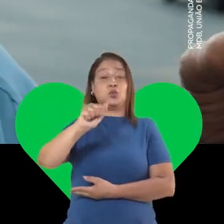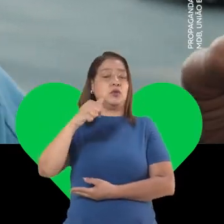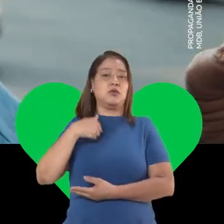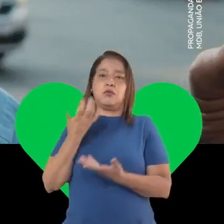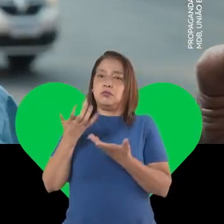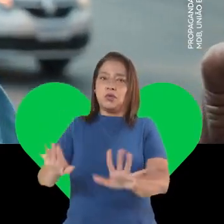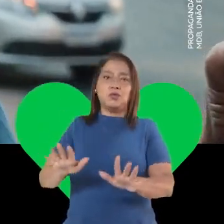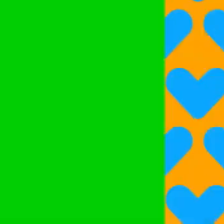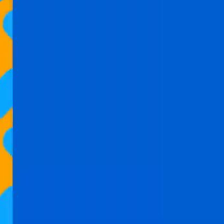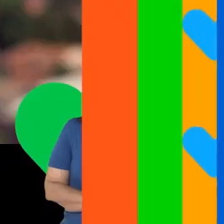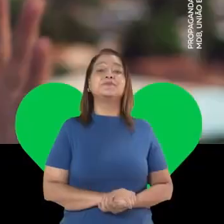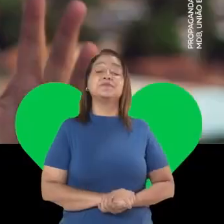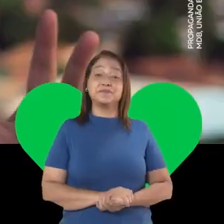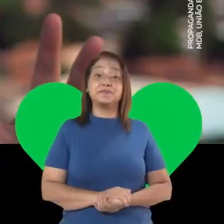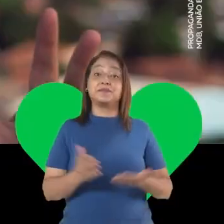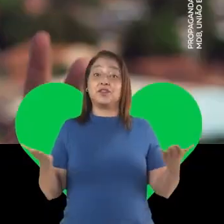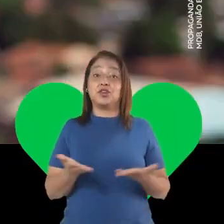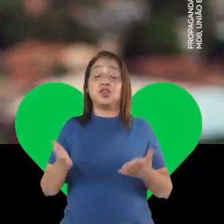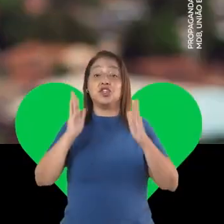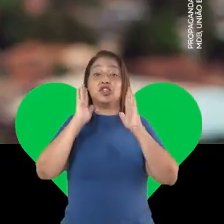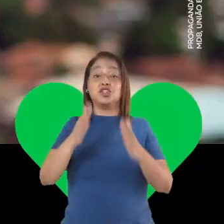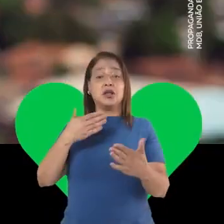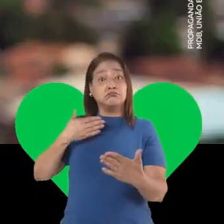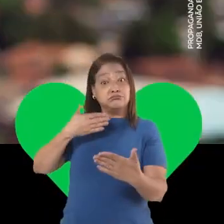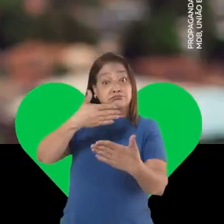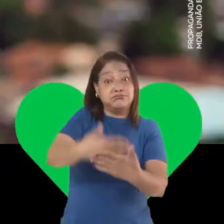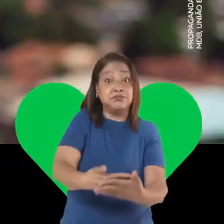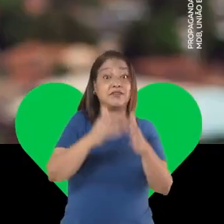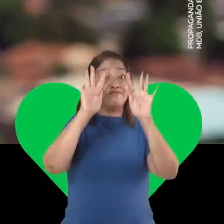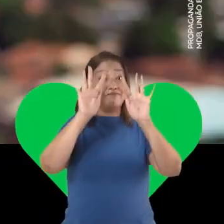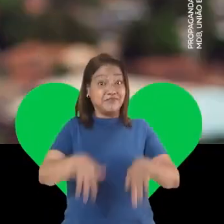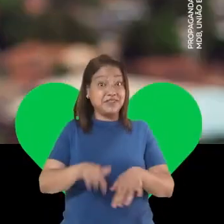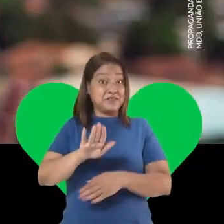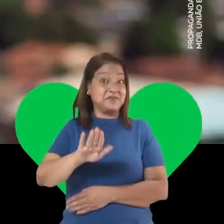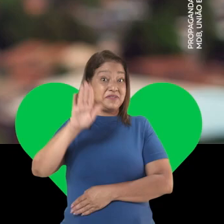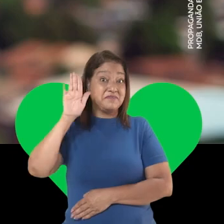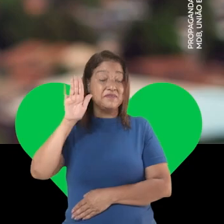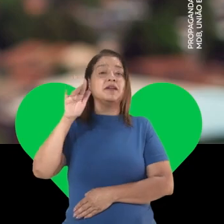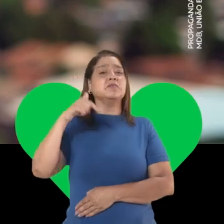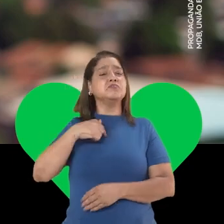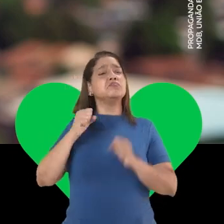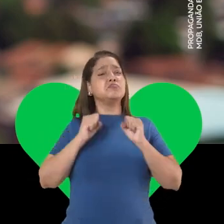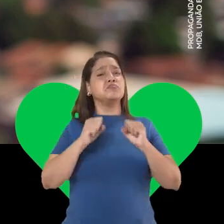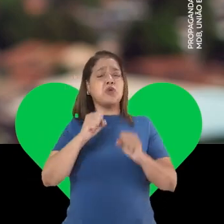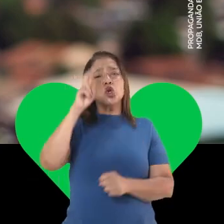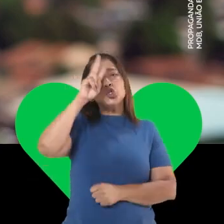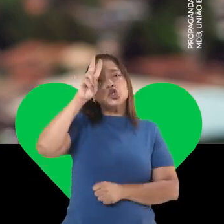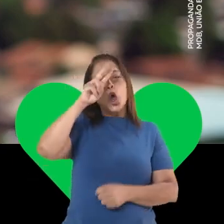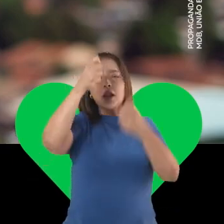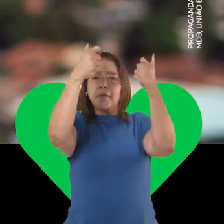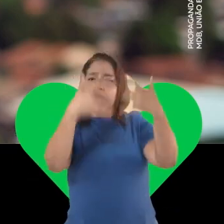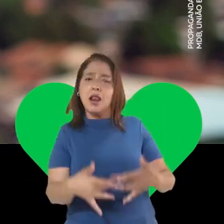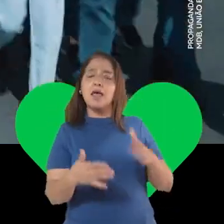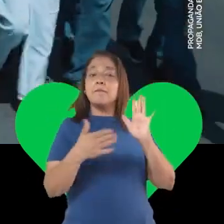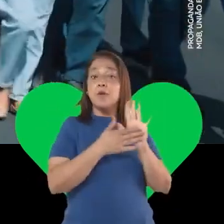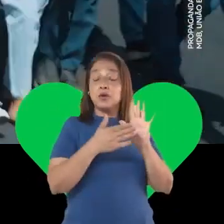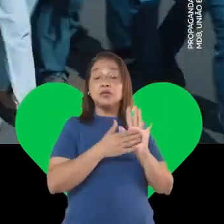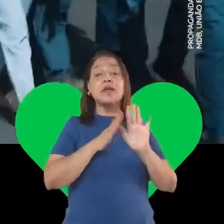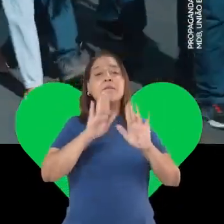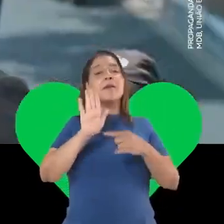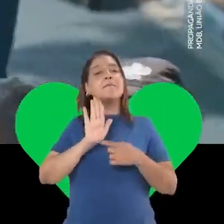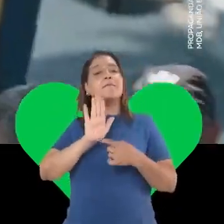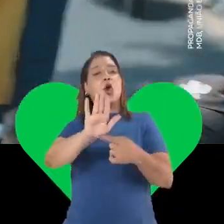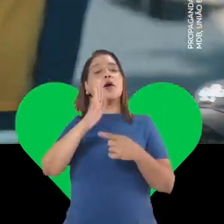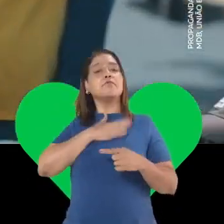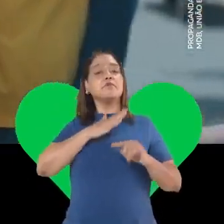vida. Esse homem não pode ganhar, não. Estamos chegando na reta final da nossa campanha. Pude apresentar minha história, minhas propostas e